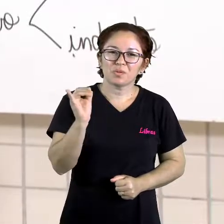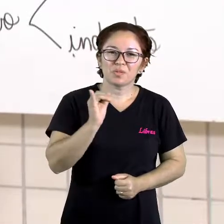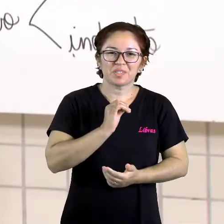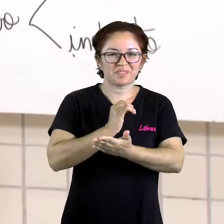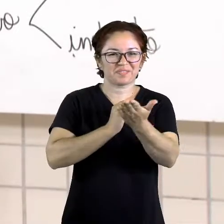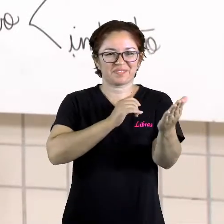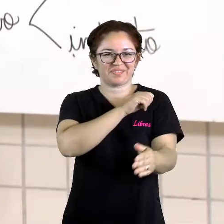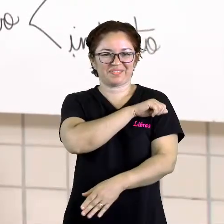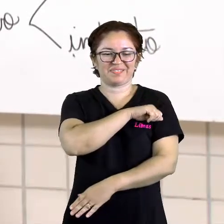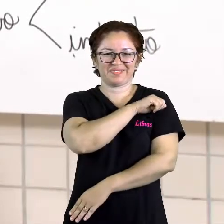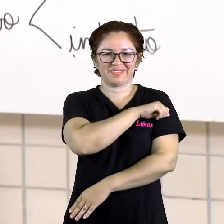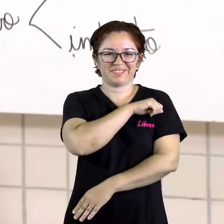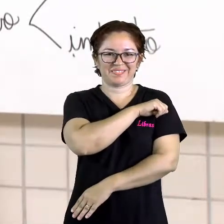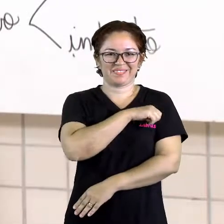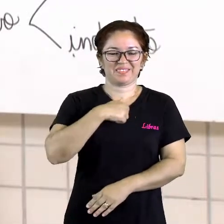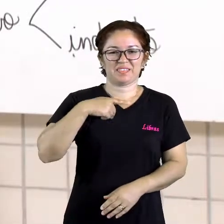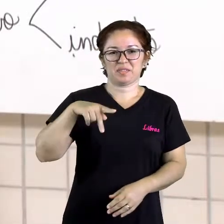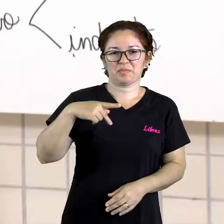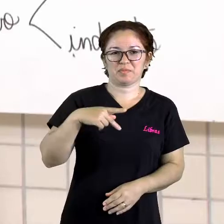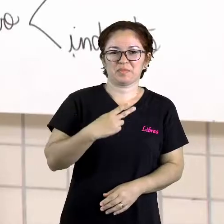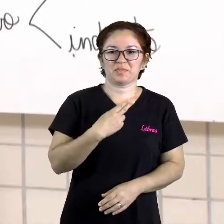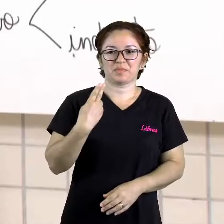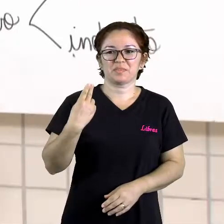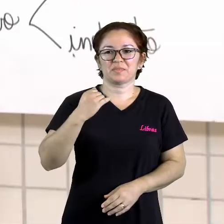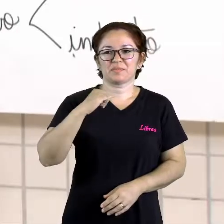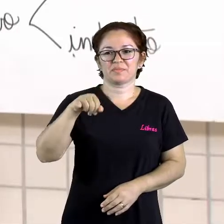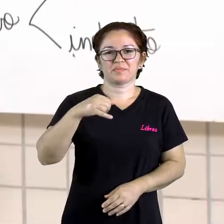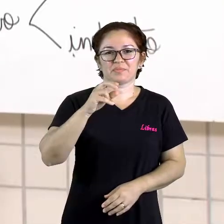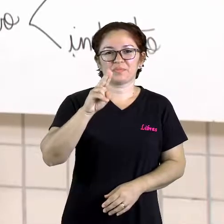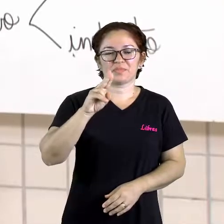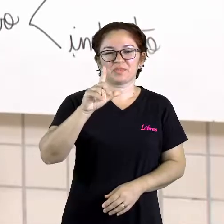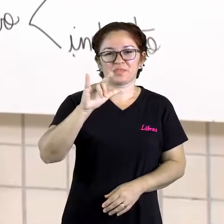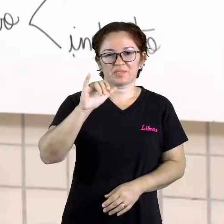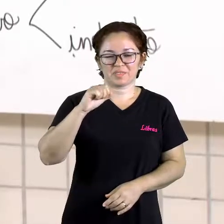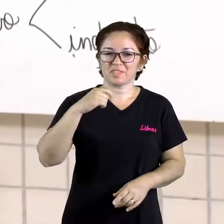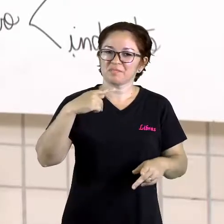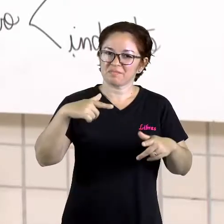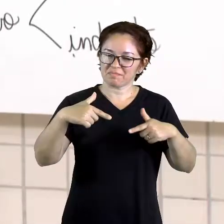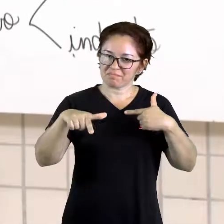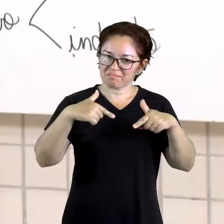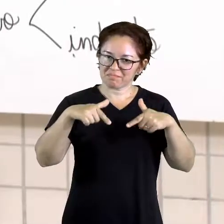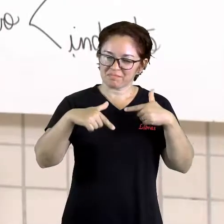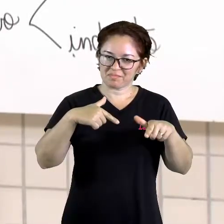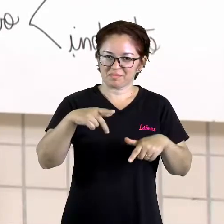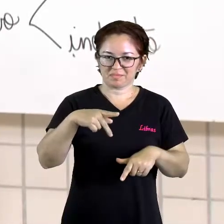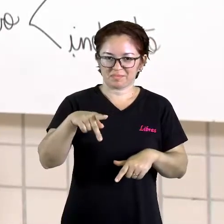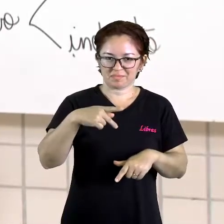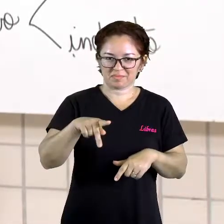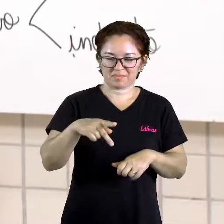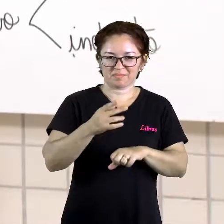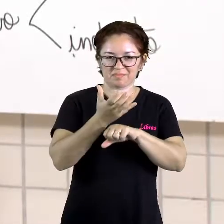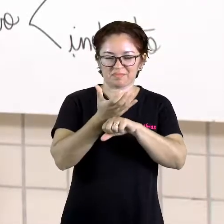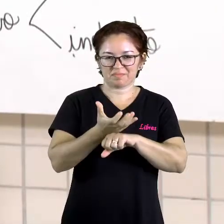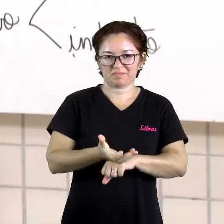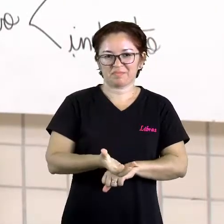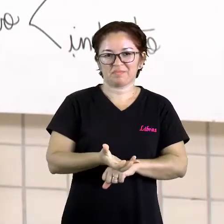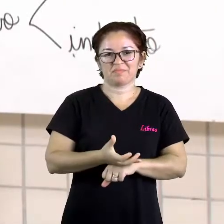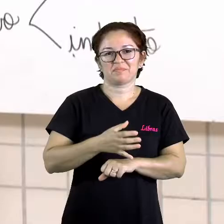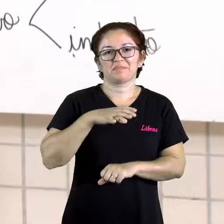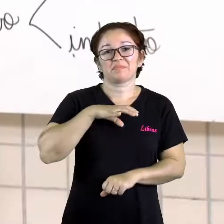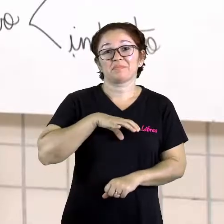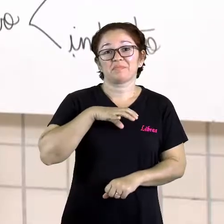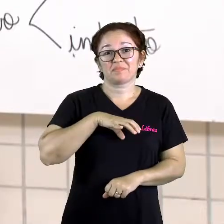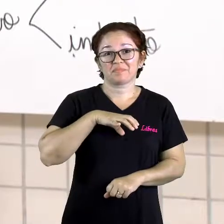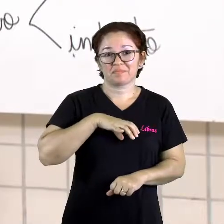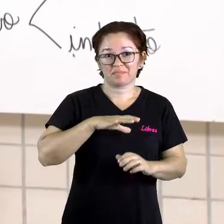estudantes. Eu sou a professora Júlia Carla, trabalho na rede municipal, sou professora de língua portuguesa. Hoje vocês